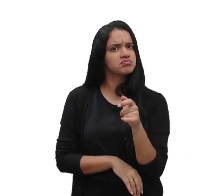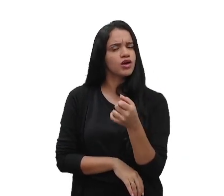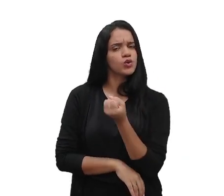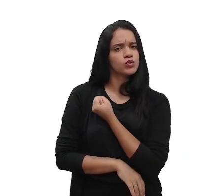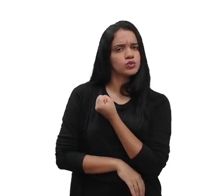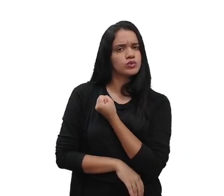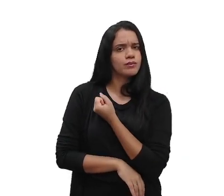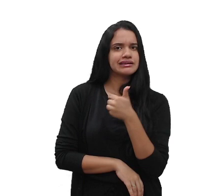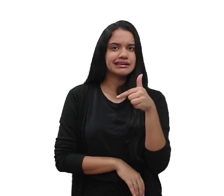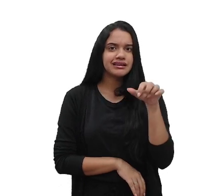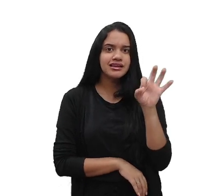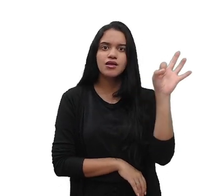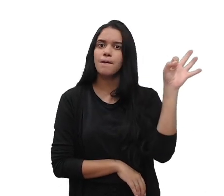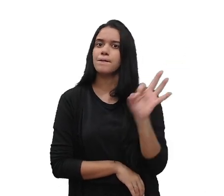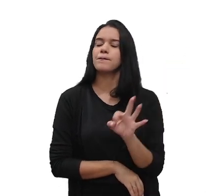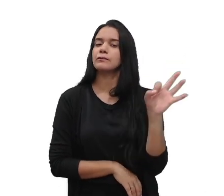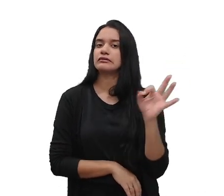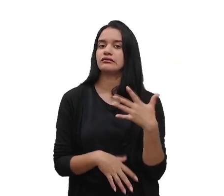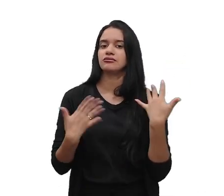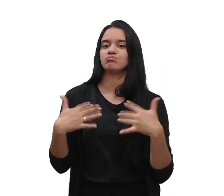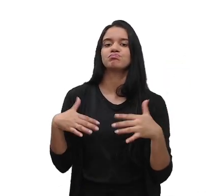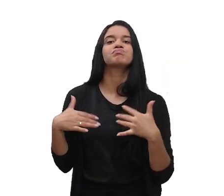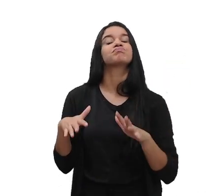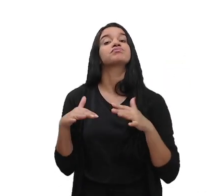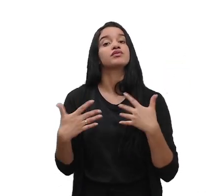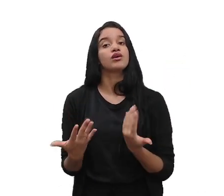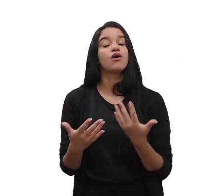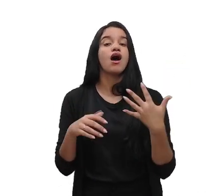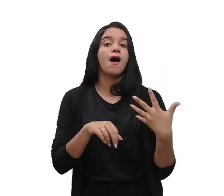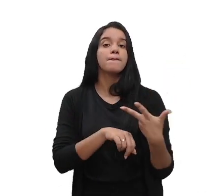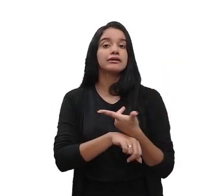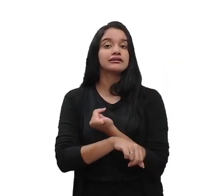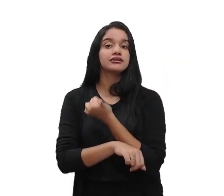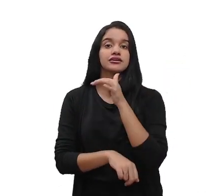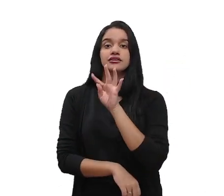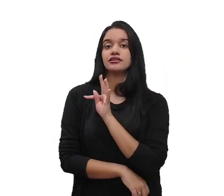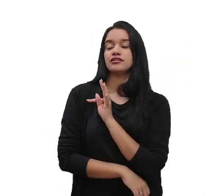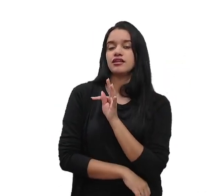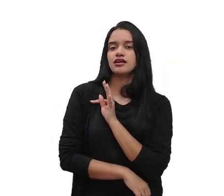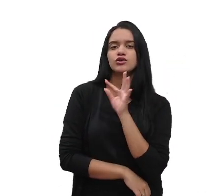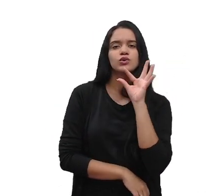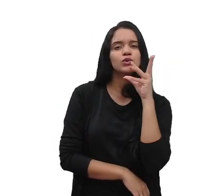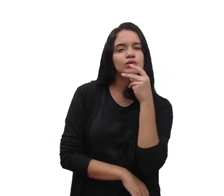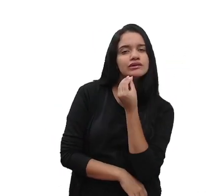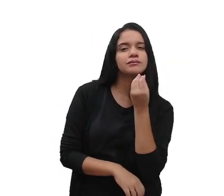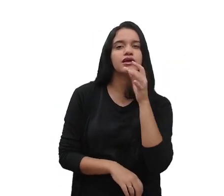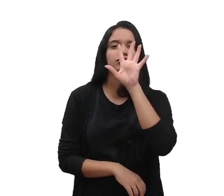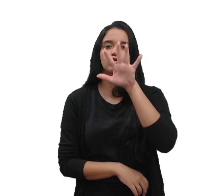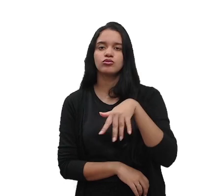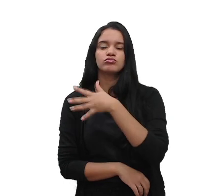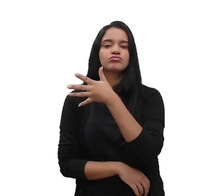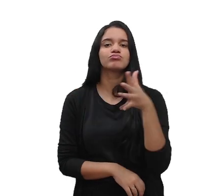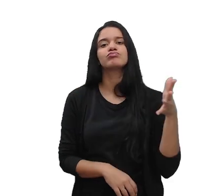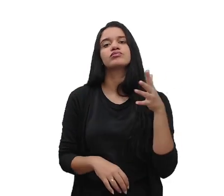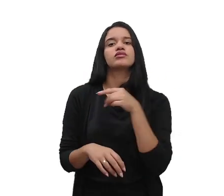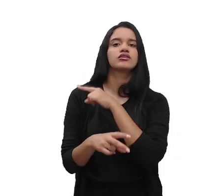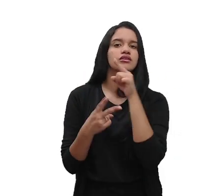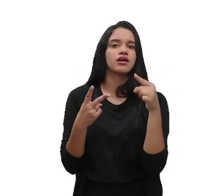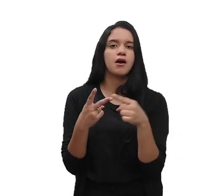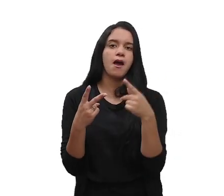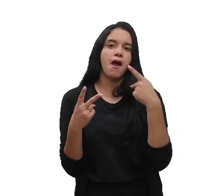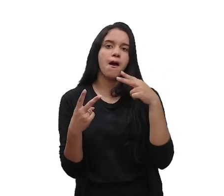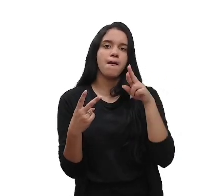significativo, 70%. Tá? Então, habilidades técnicas, por exemplo, conhecimento de Excel, né? Conhecimento de